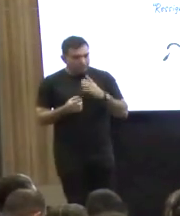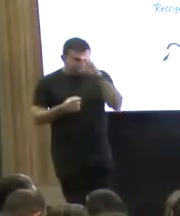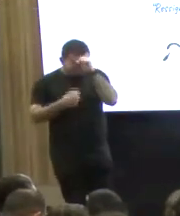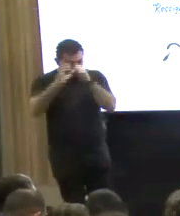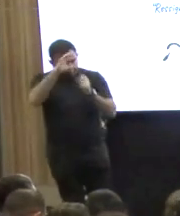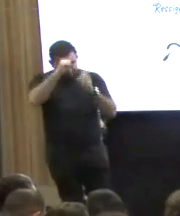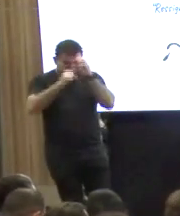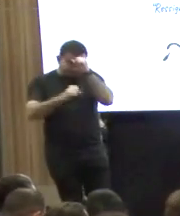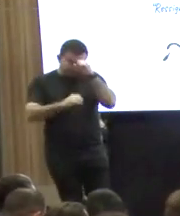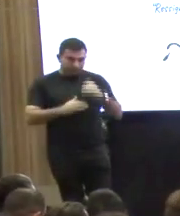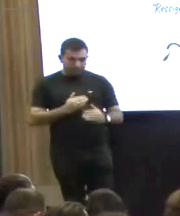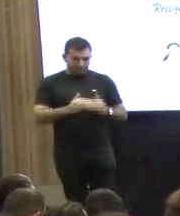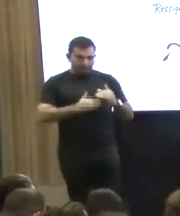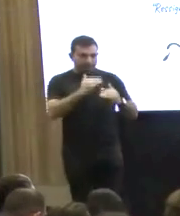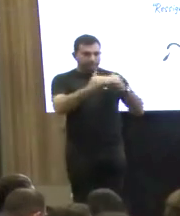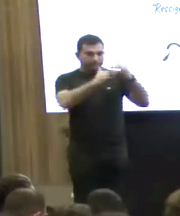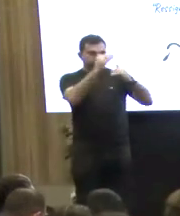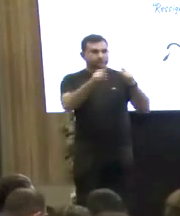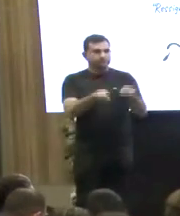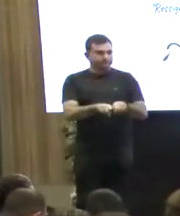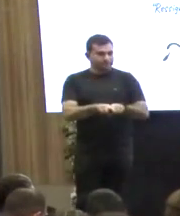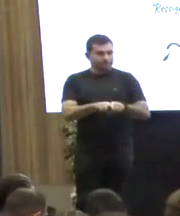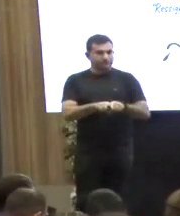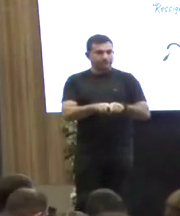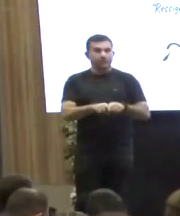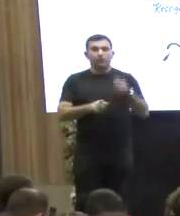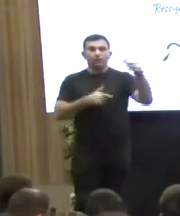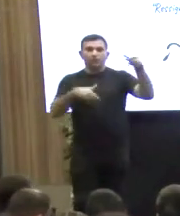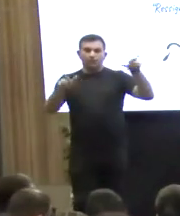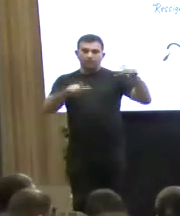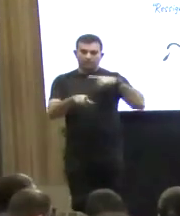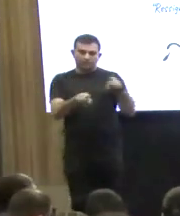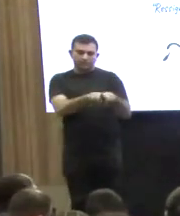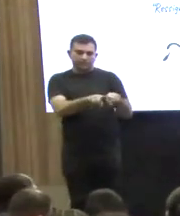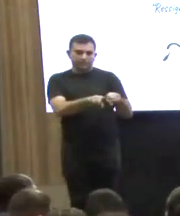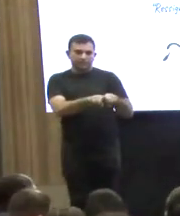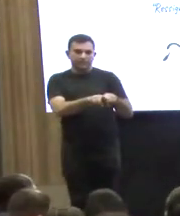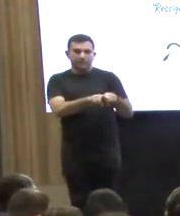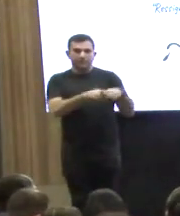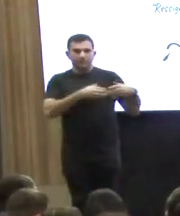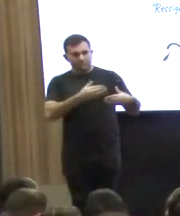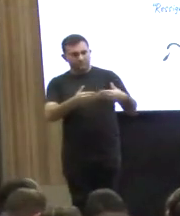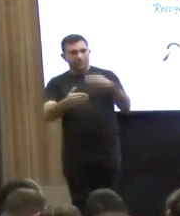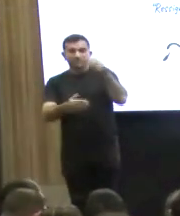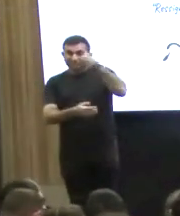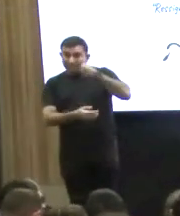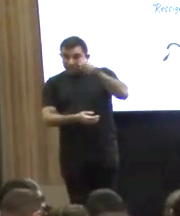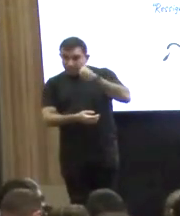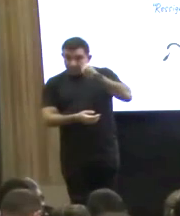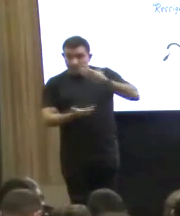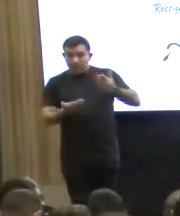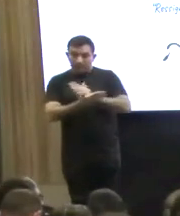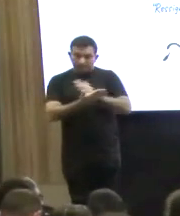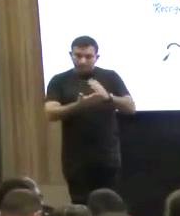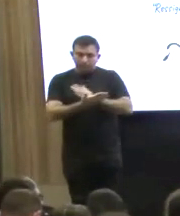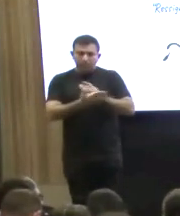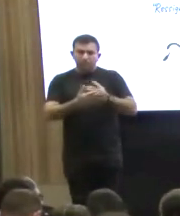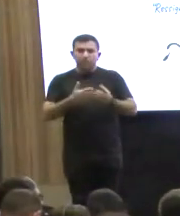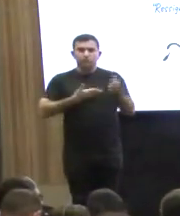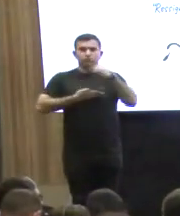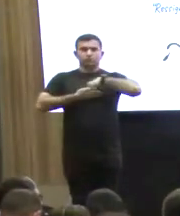sociedade, reproduzindo isso e muitas vezes construindo outras também, porque elas passam por experiências que são subjetivas,